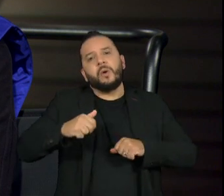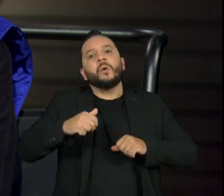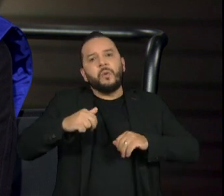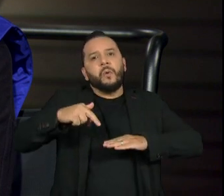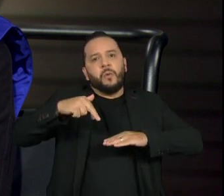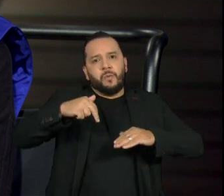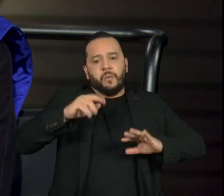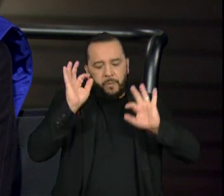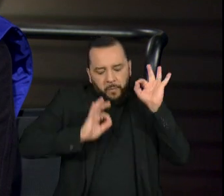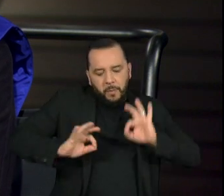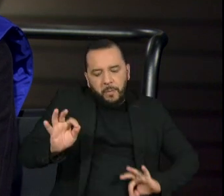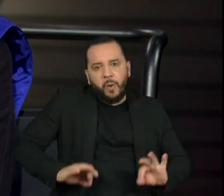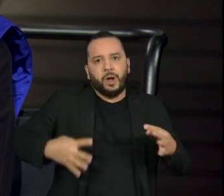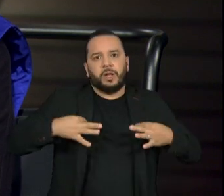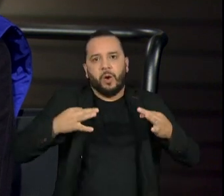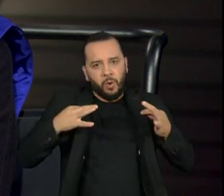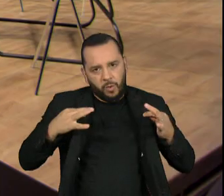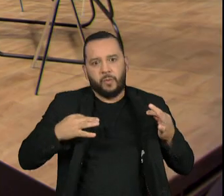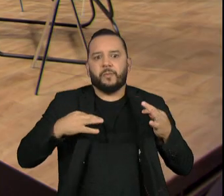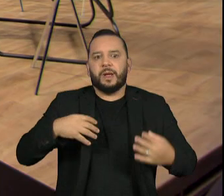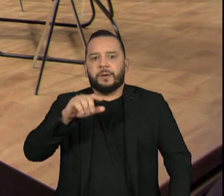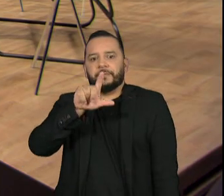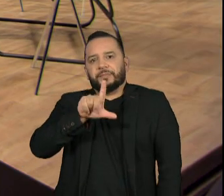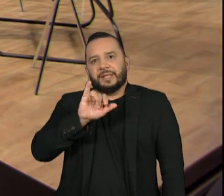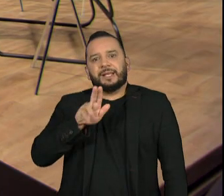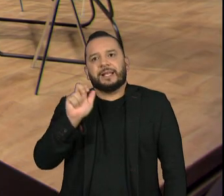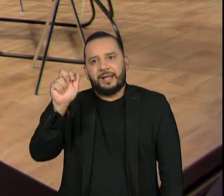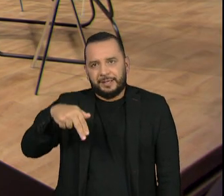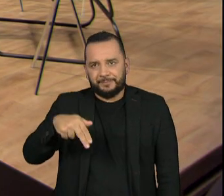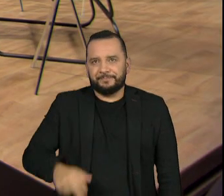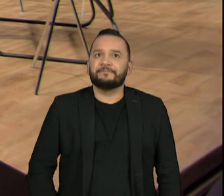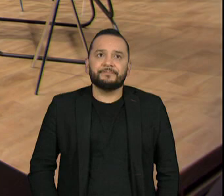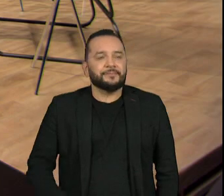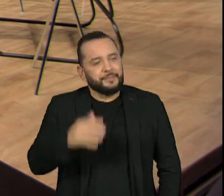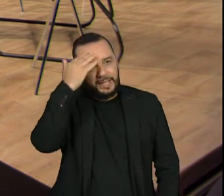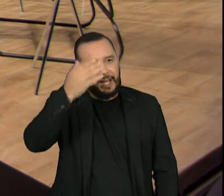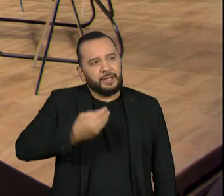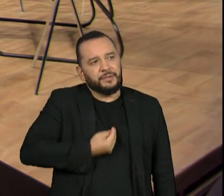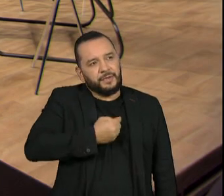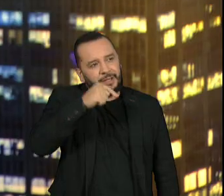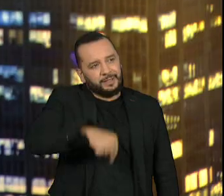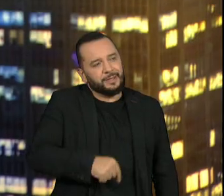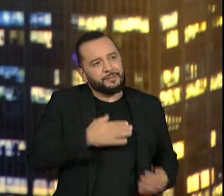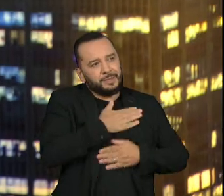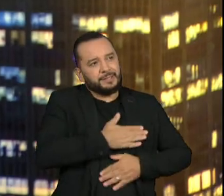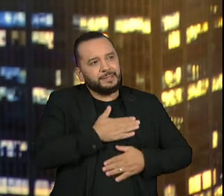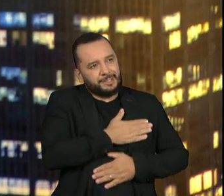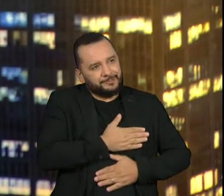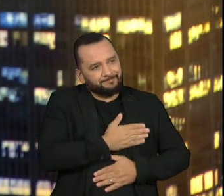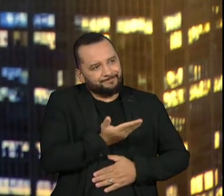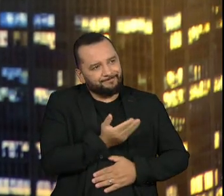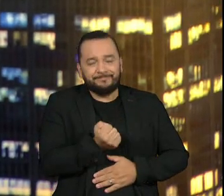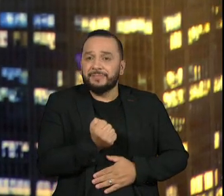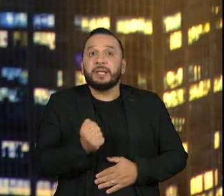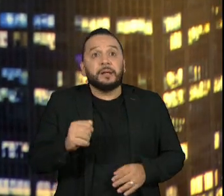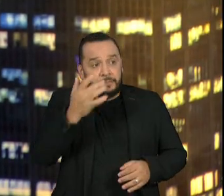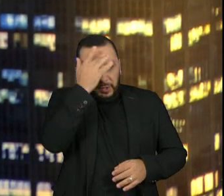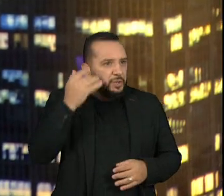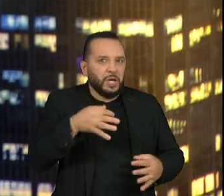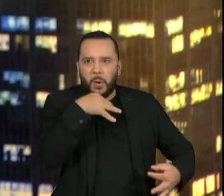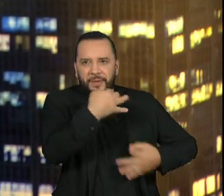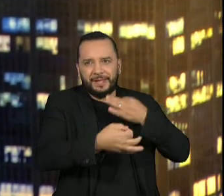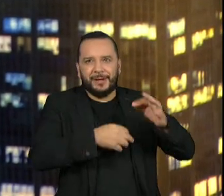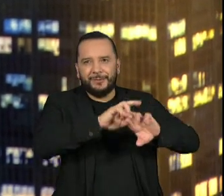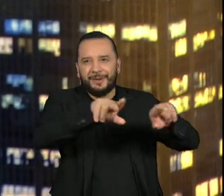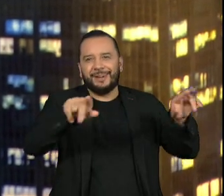Patti. Lilian, Maíra, obrigada por estarem aqui. Obrigada. Hoje é um prazer recebê-las. Nós vimos aí no início do programa as pessoas trazendo aí já várias questões,